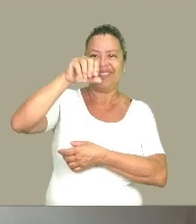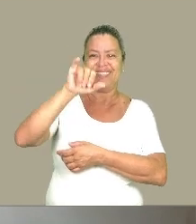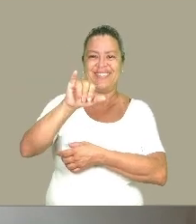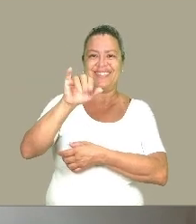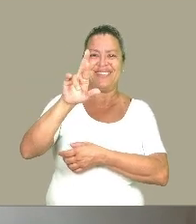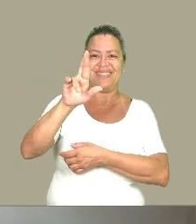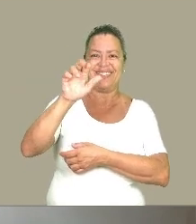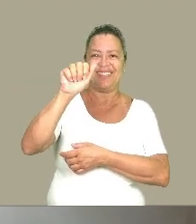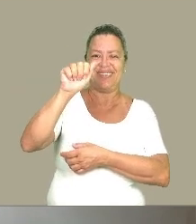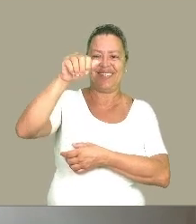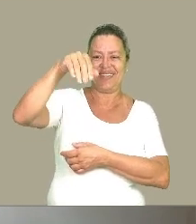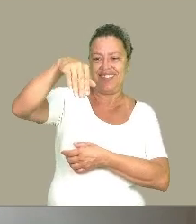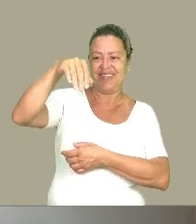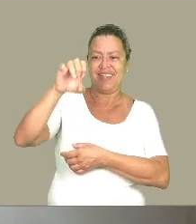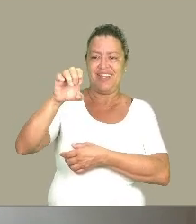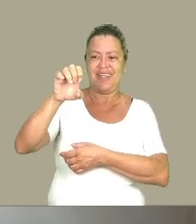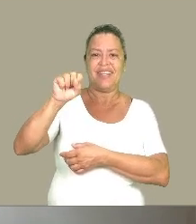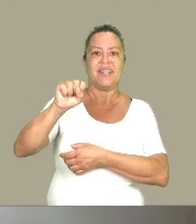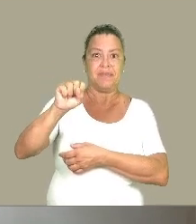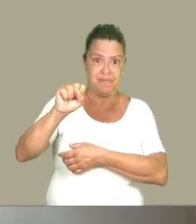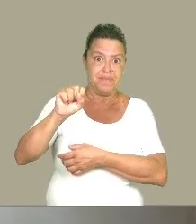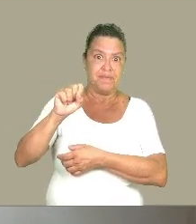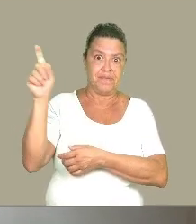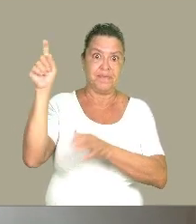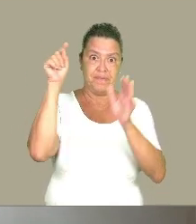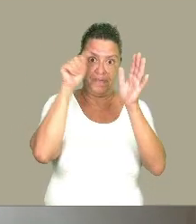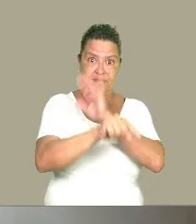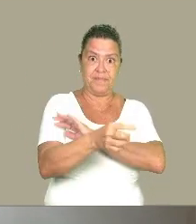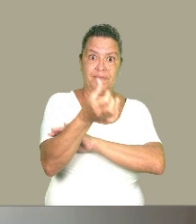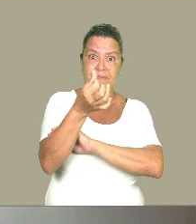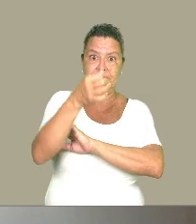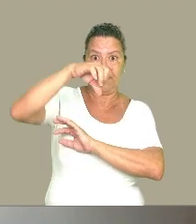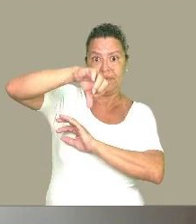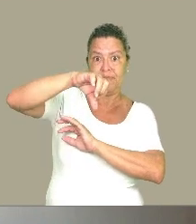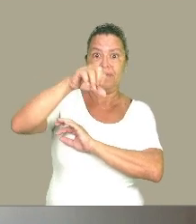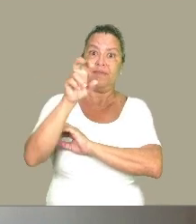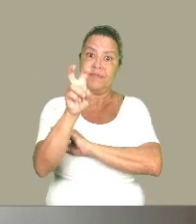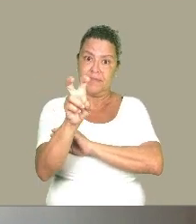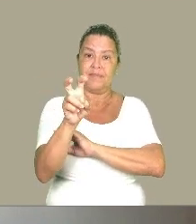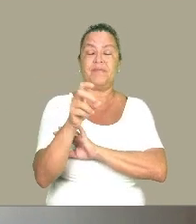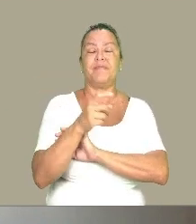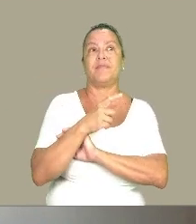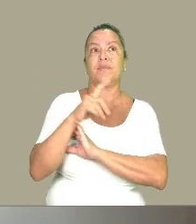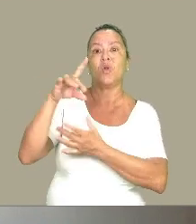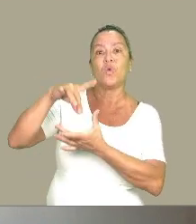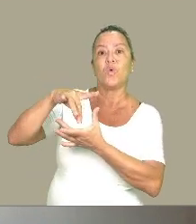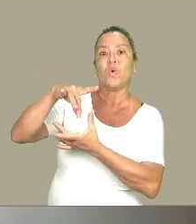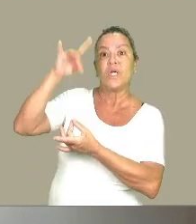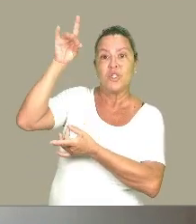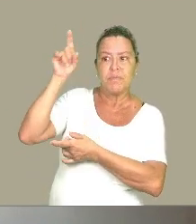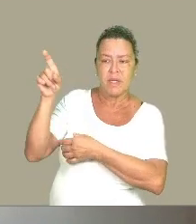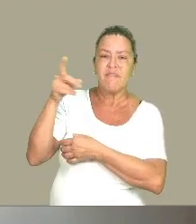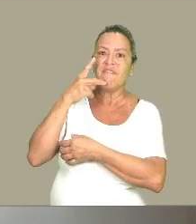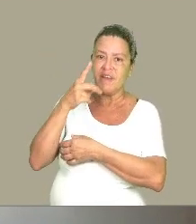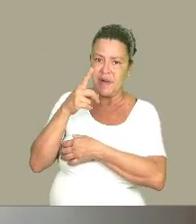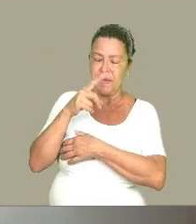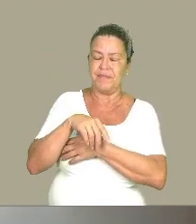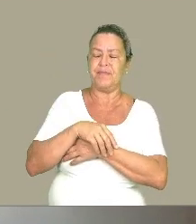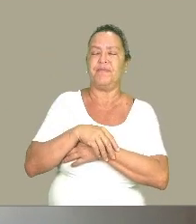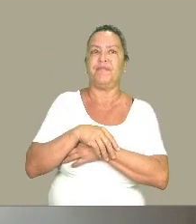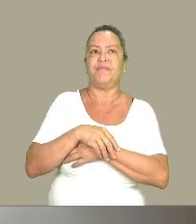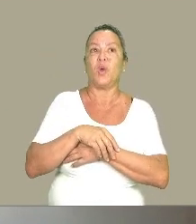dos Espíritos. E sobre a pergunta 695, o espírito Miramês diz o seguinte: